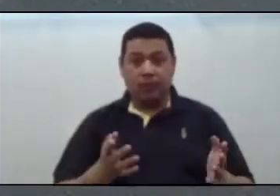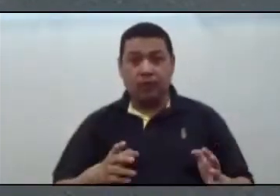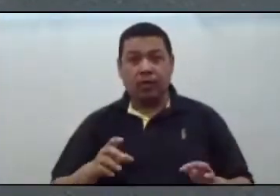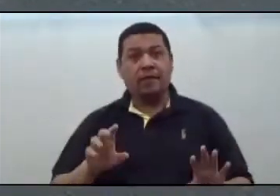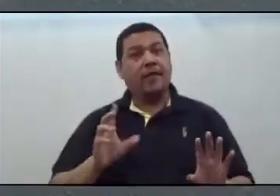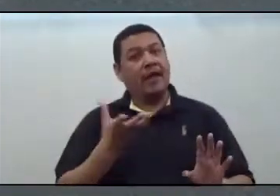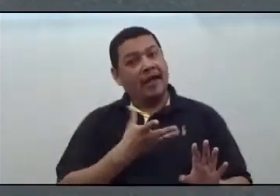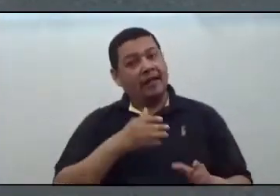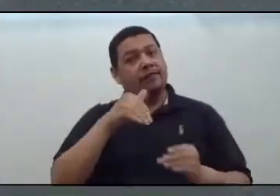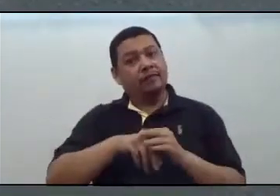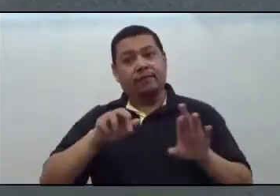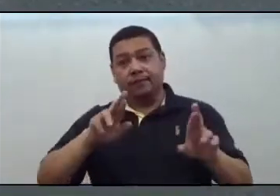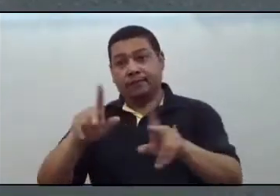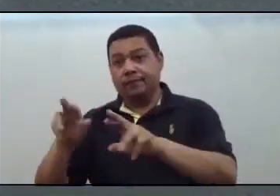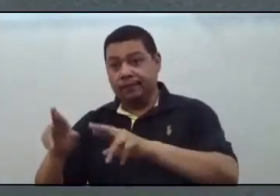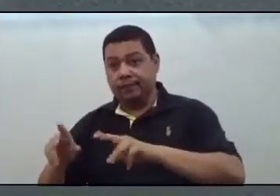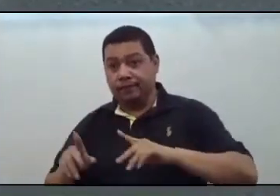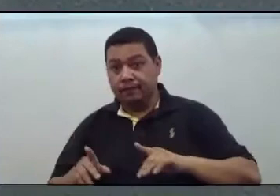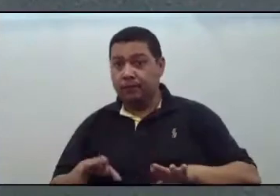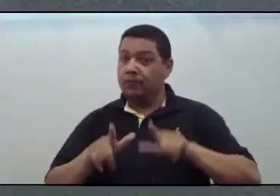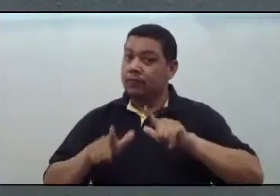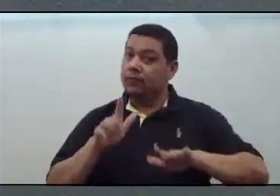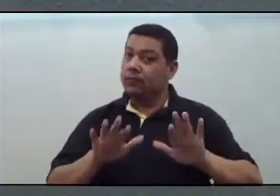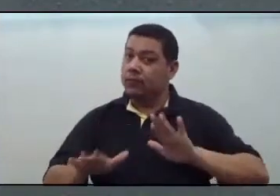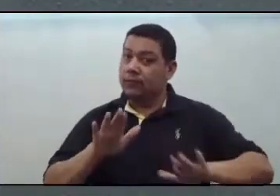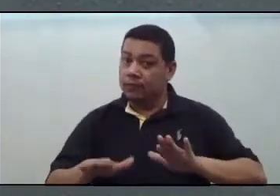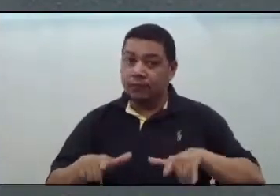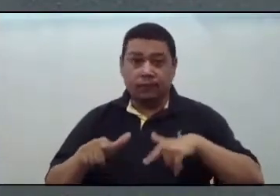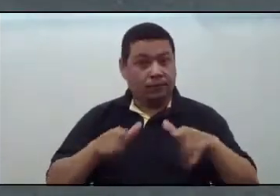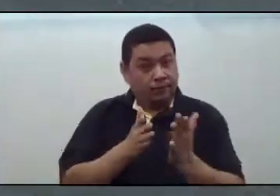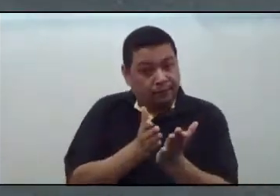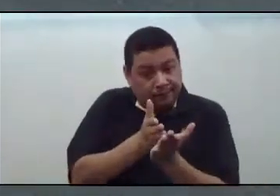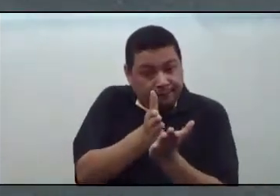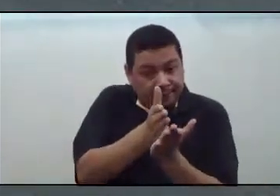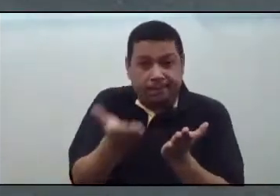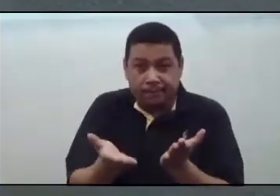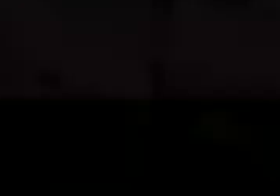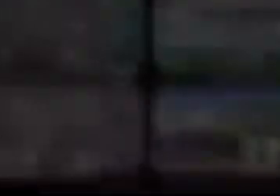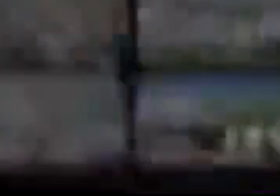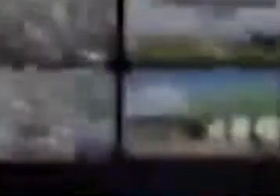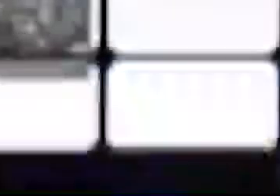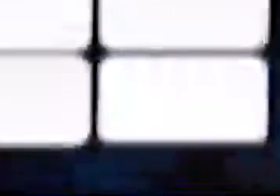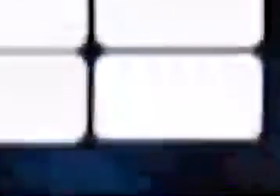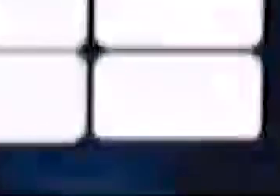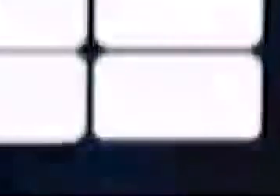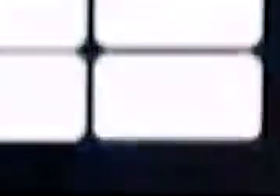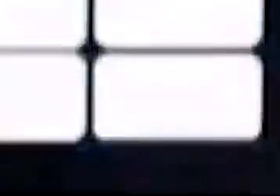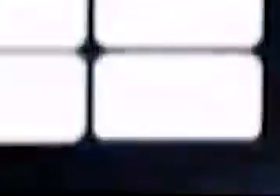acredito que vamos começar a trabalhar da maneira errada, tá? Mais uma vez, muito obrigado a todos.